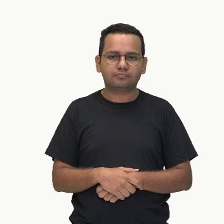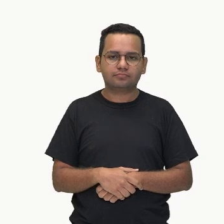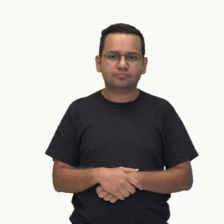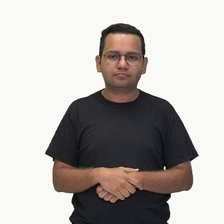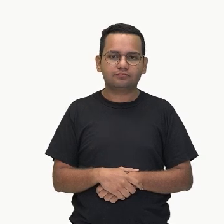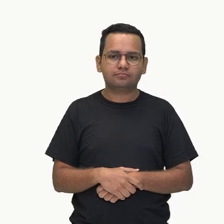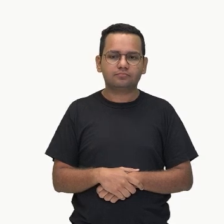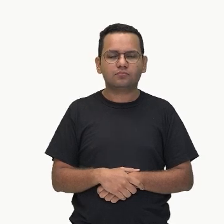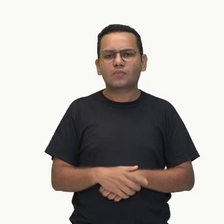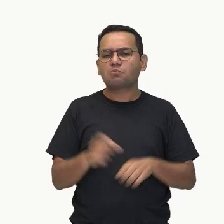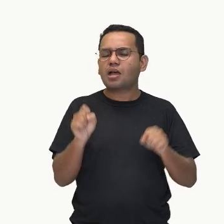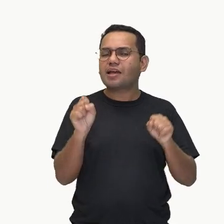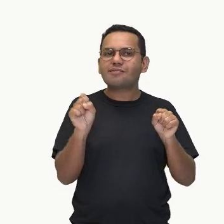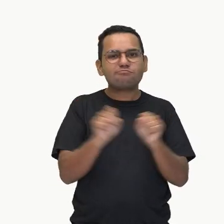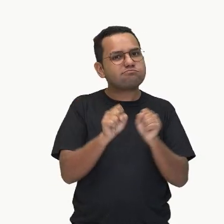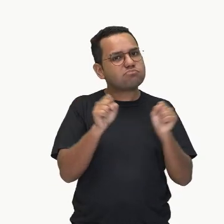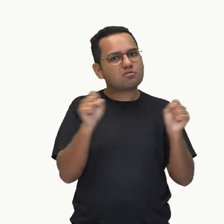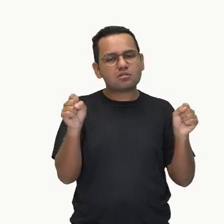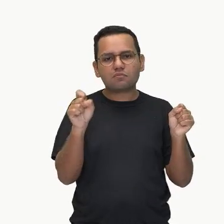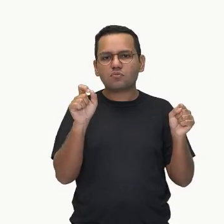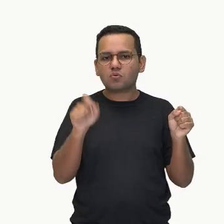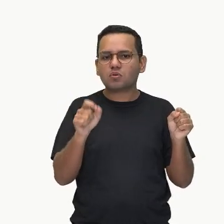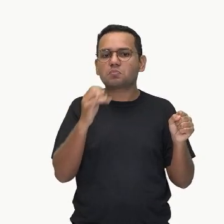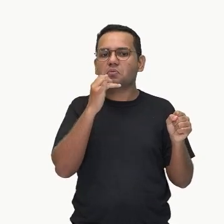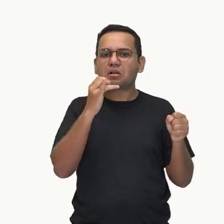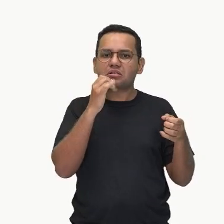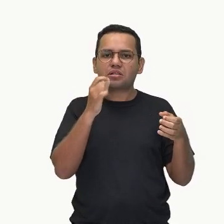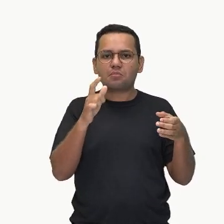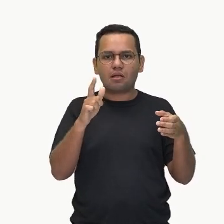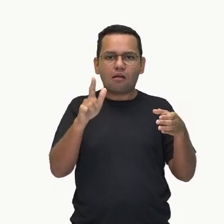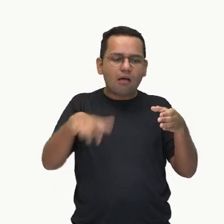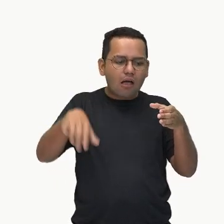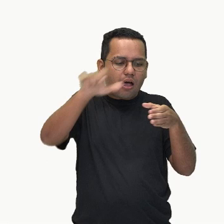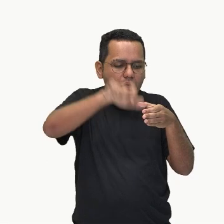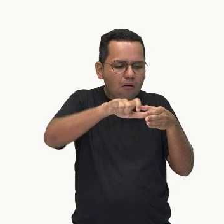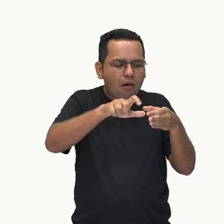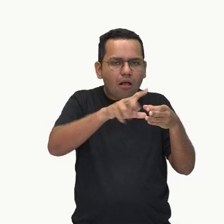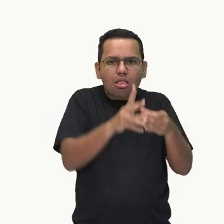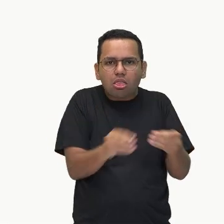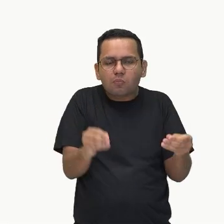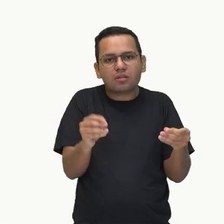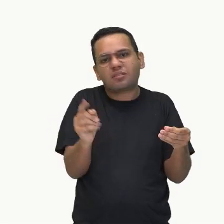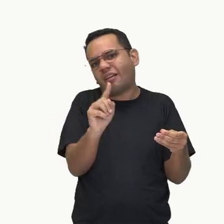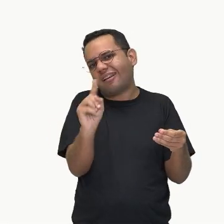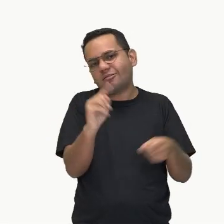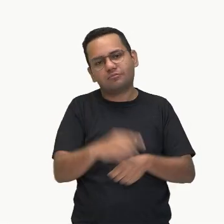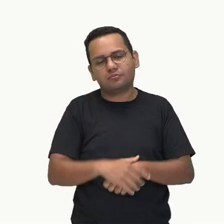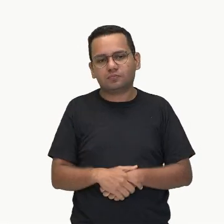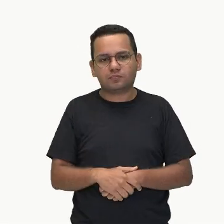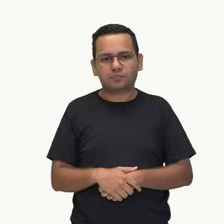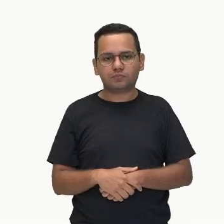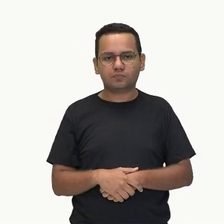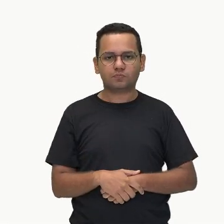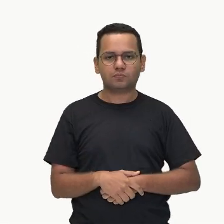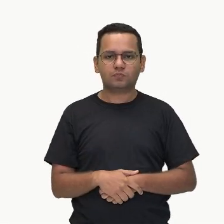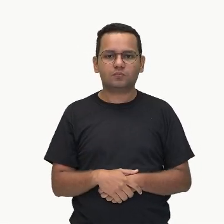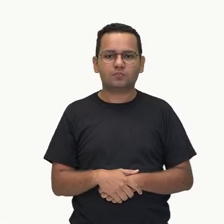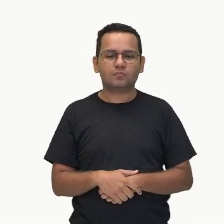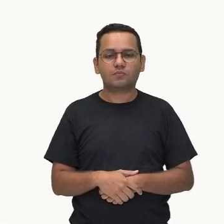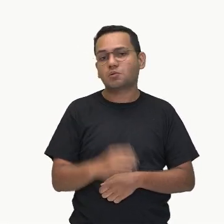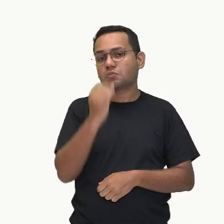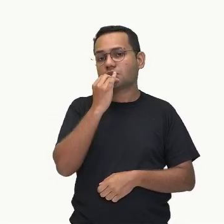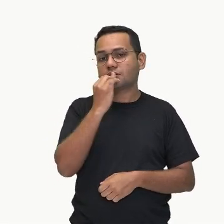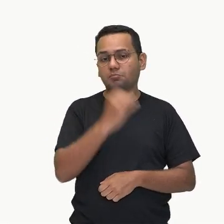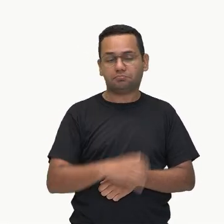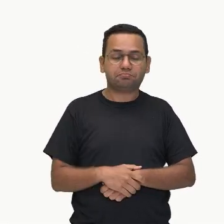ele não vai ser dissolvido dentro de um líquido quando ele for colocado. Ele vai se misturar com o líquido, por exemplo, a areia,